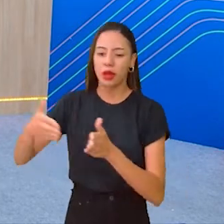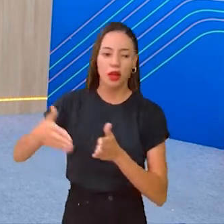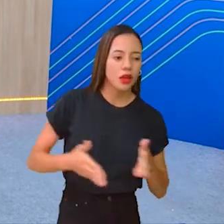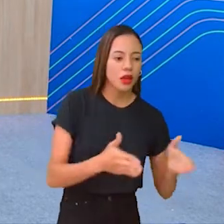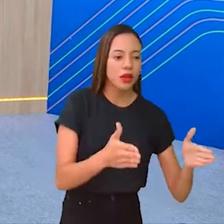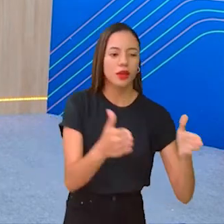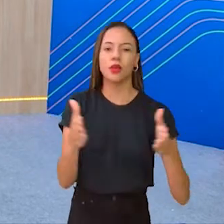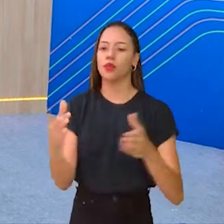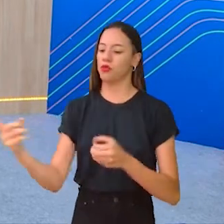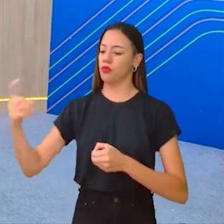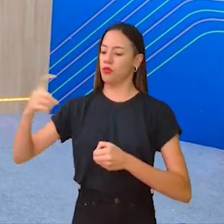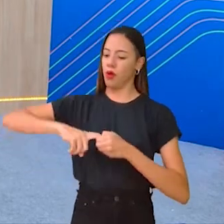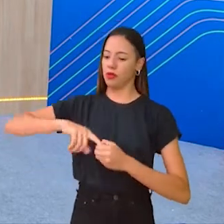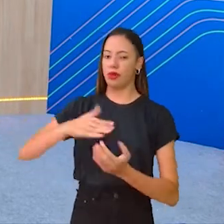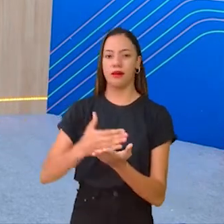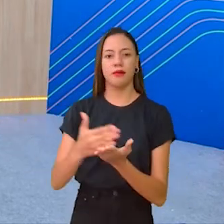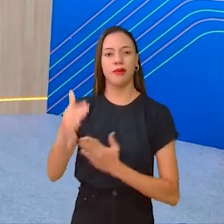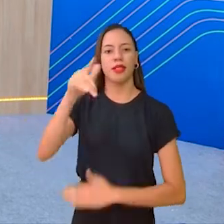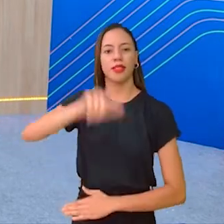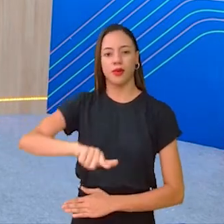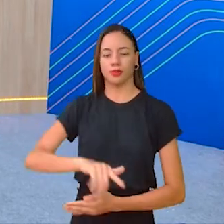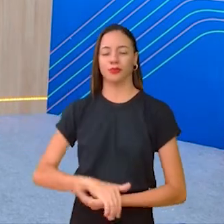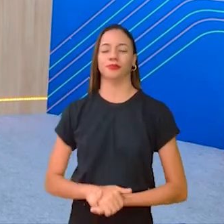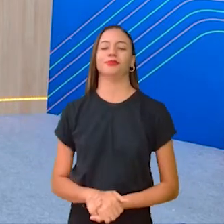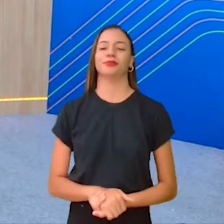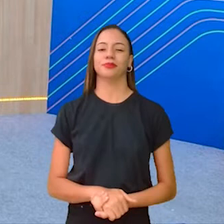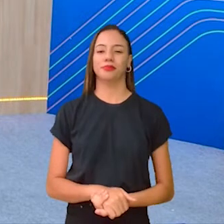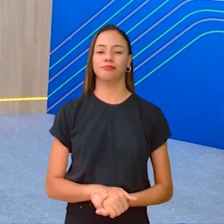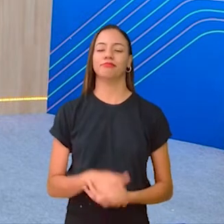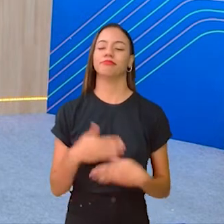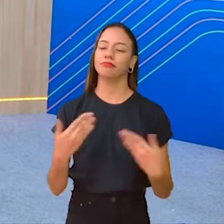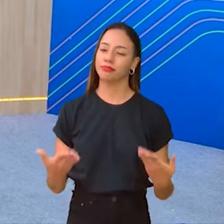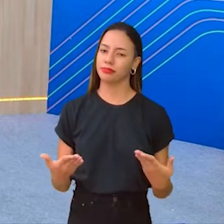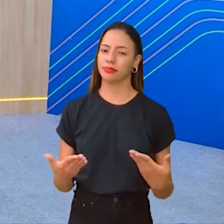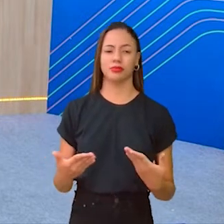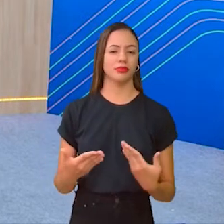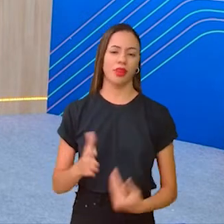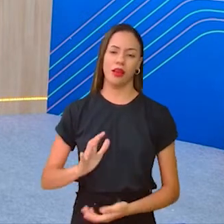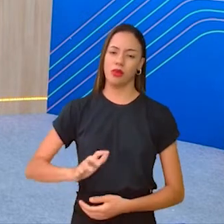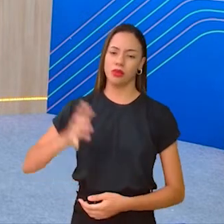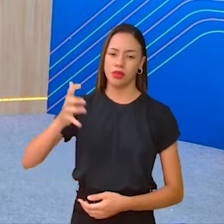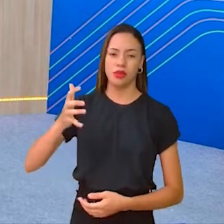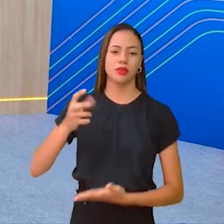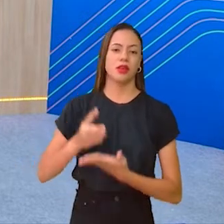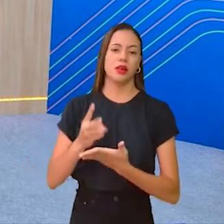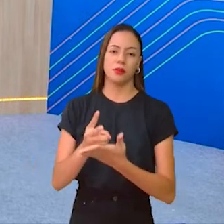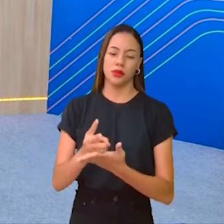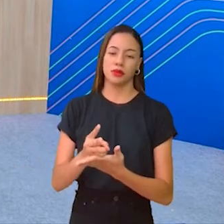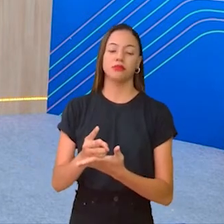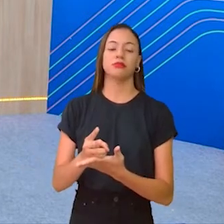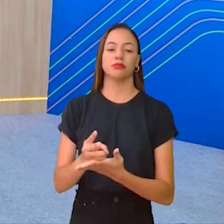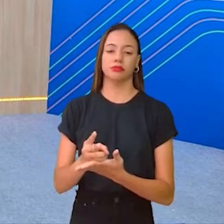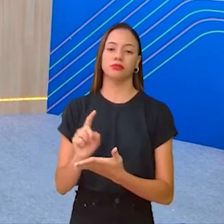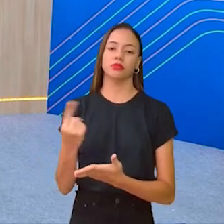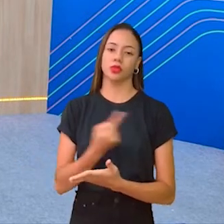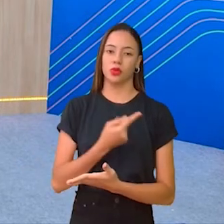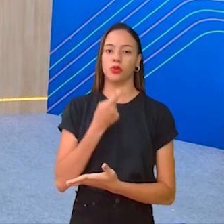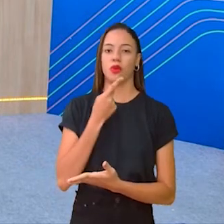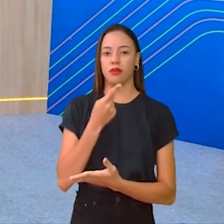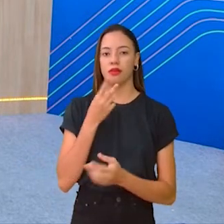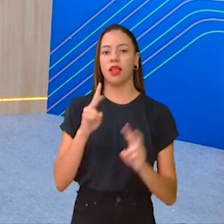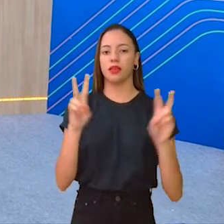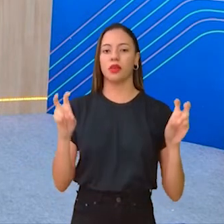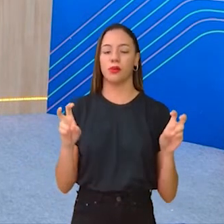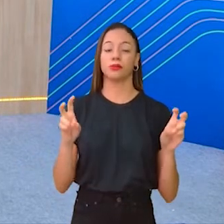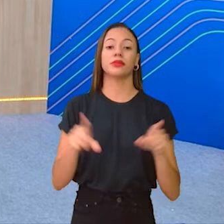Recomeça. Exatamente. Então, isso é bem comum e é sobre isso que a gente vai falar. Quem está aqui com a gente é a nossa